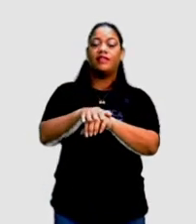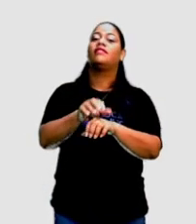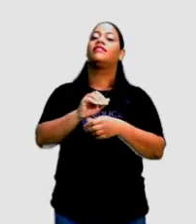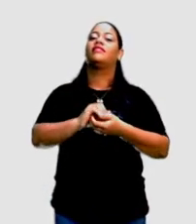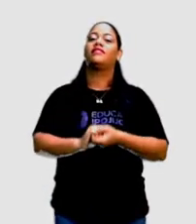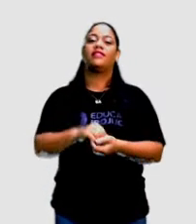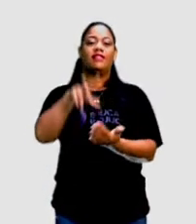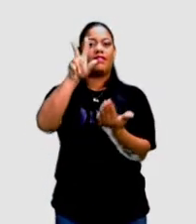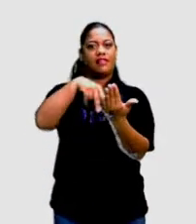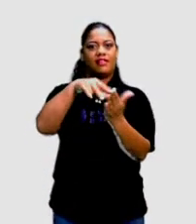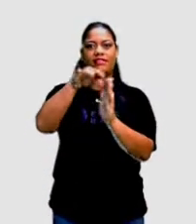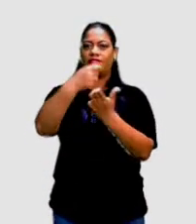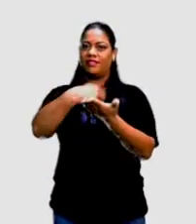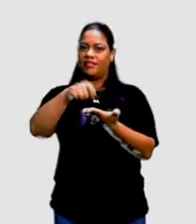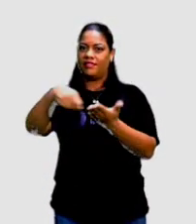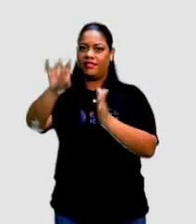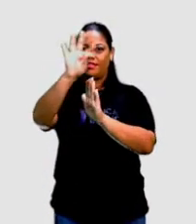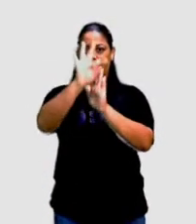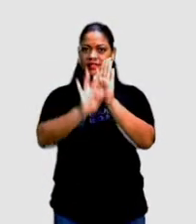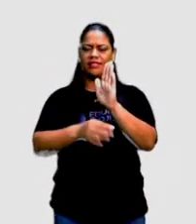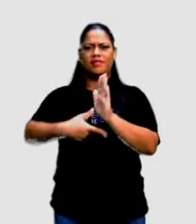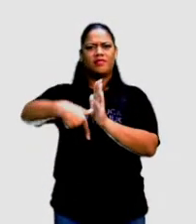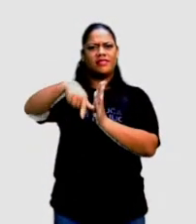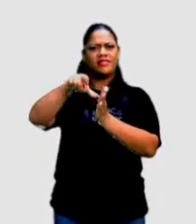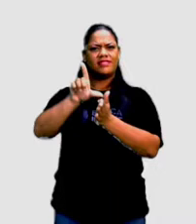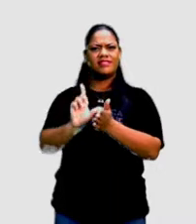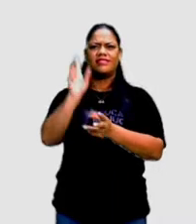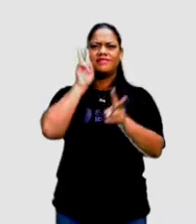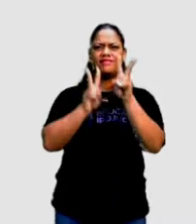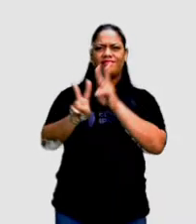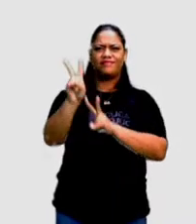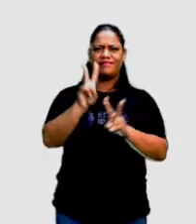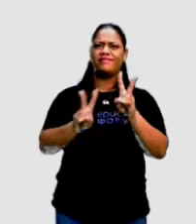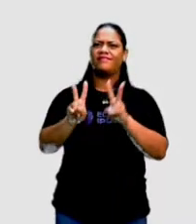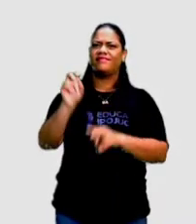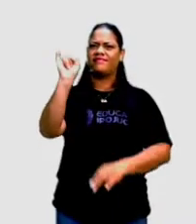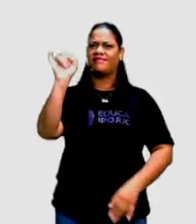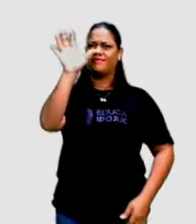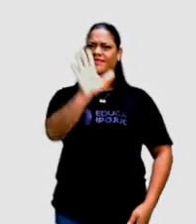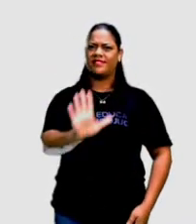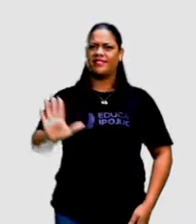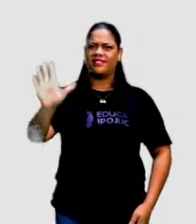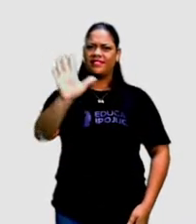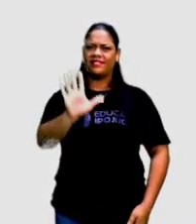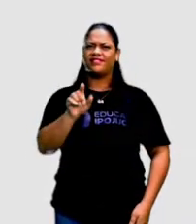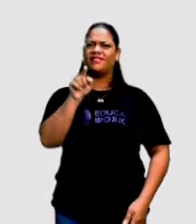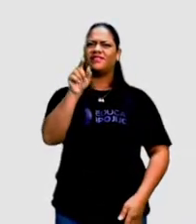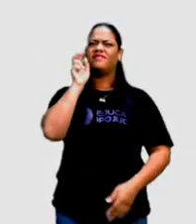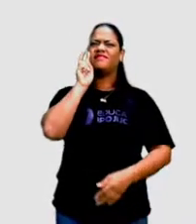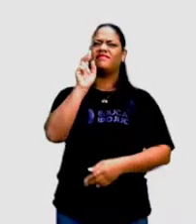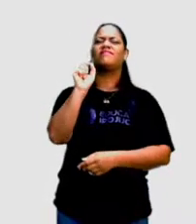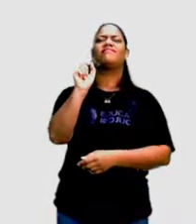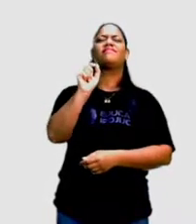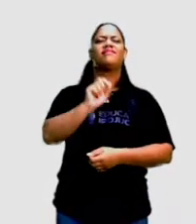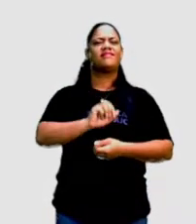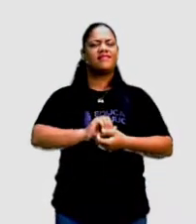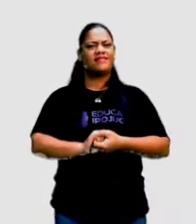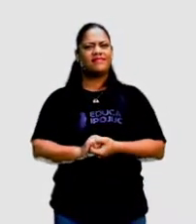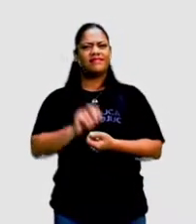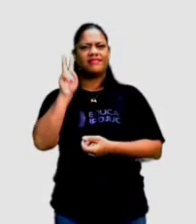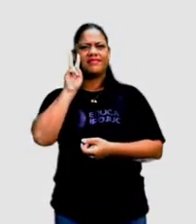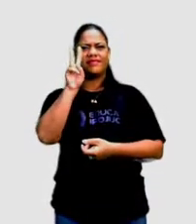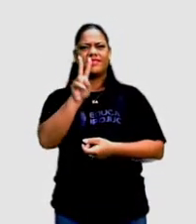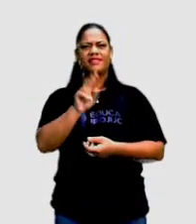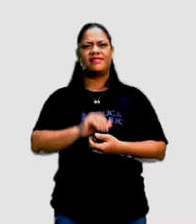escrita em textos. Mas antes, observem essas imagens. O que é que vocês podem deduzir a partir da